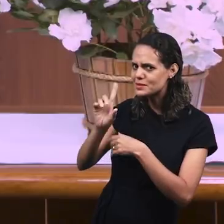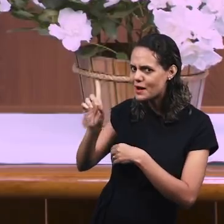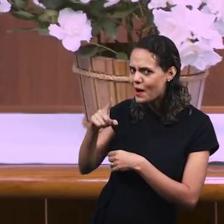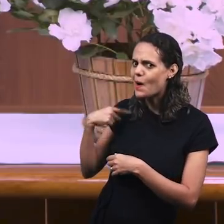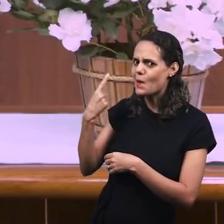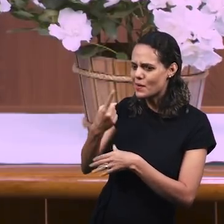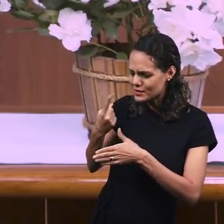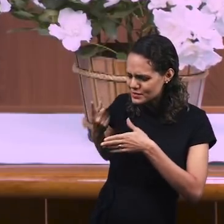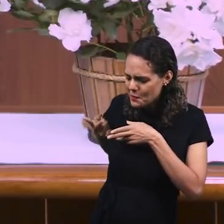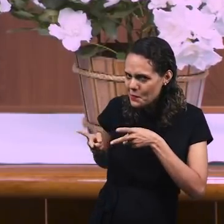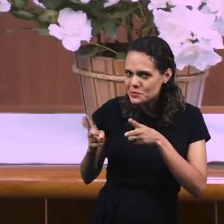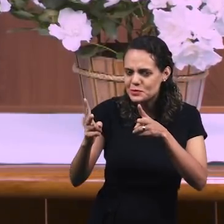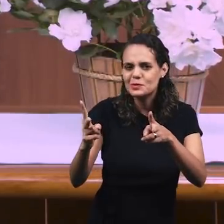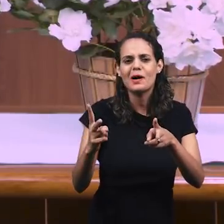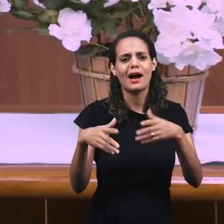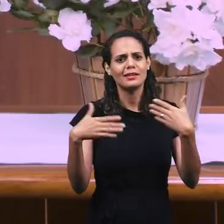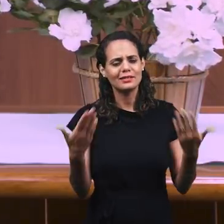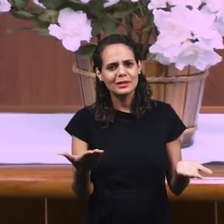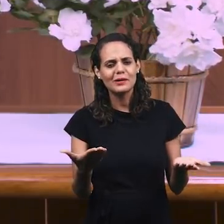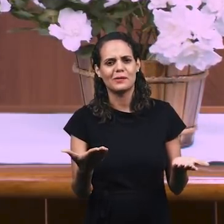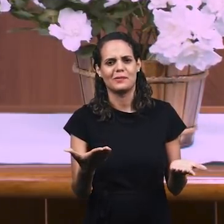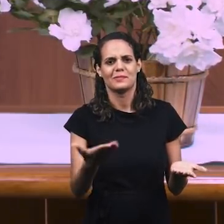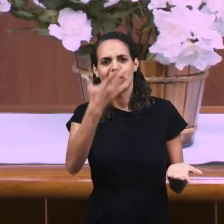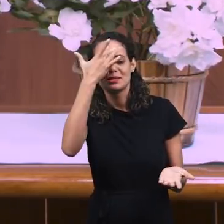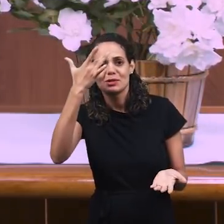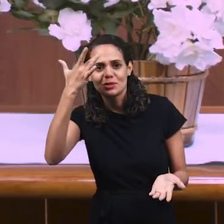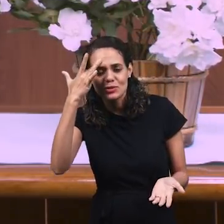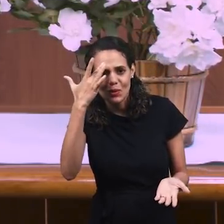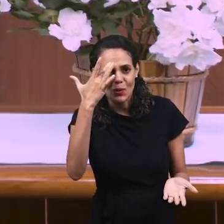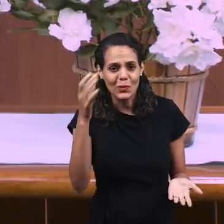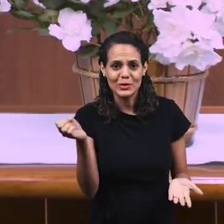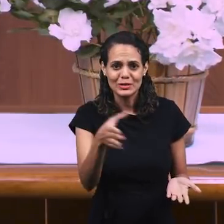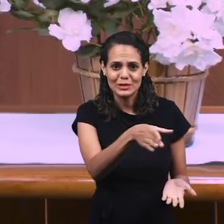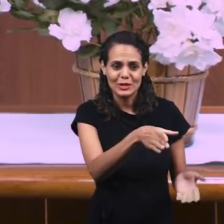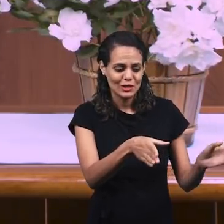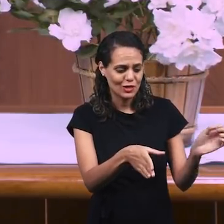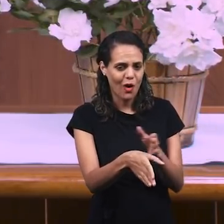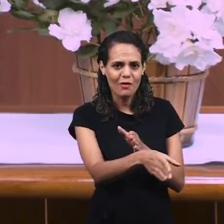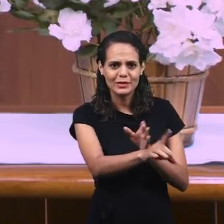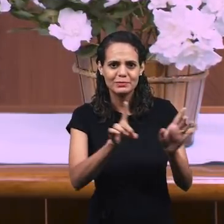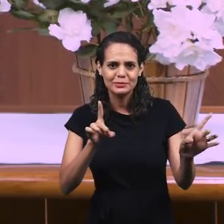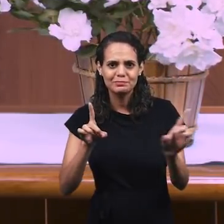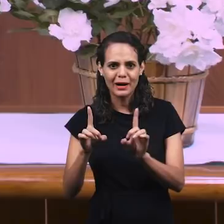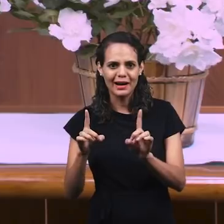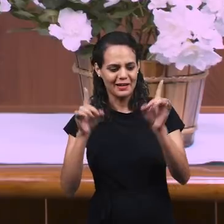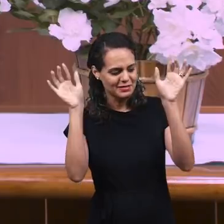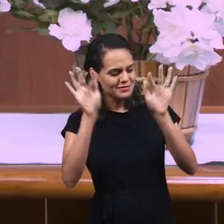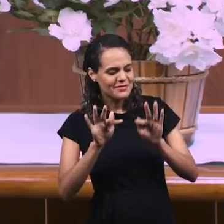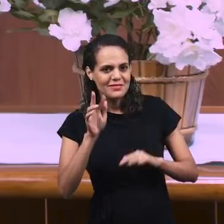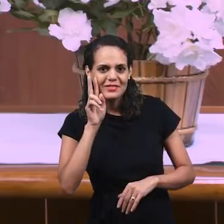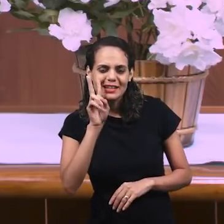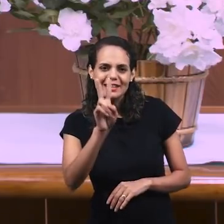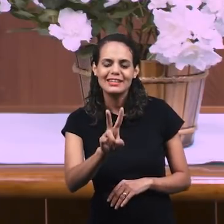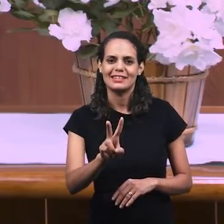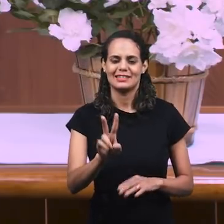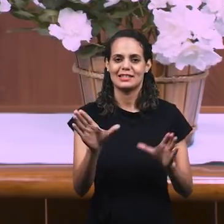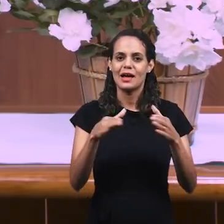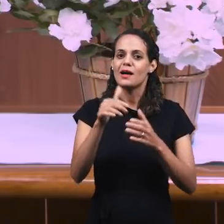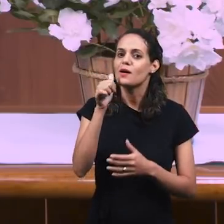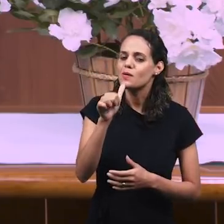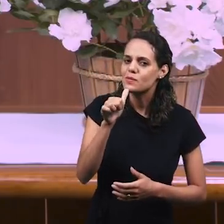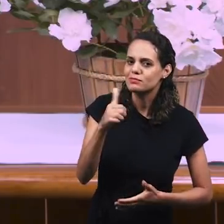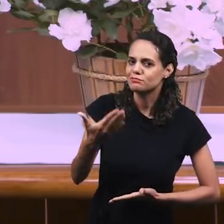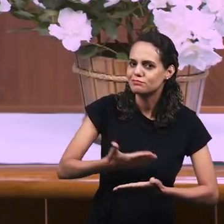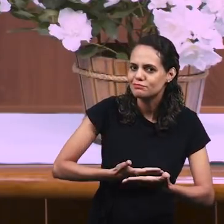costumes. Então, o novo convertido é a alegria da igreja, as senhoras é a oração, o pastor é o ensino, é o ministério, é a